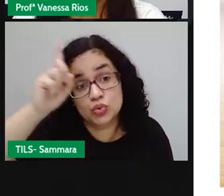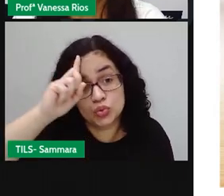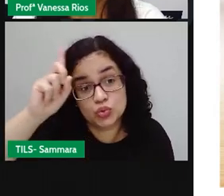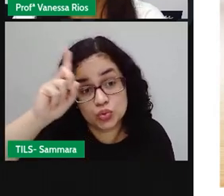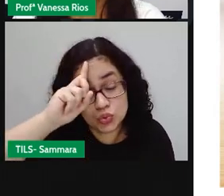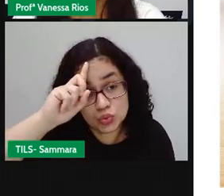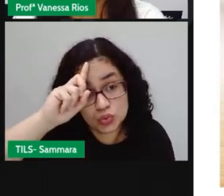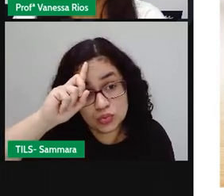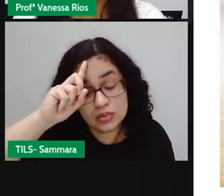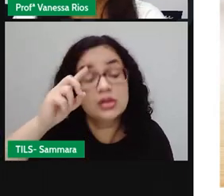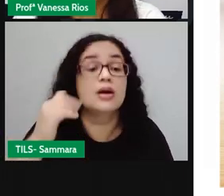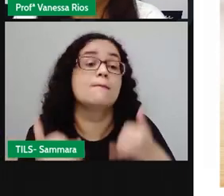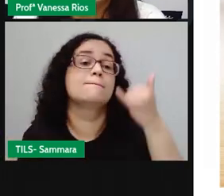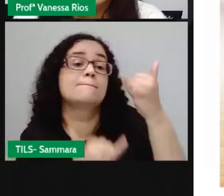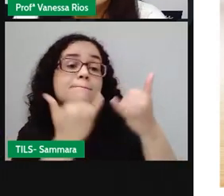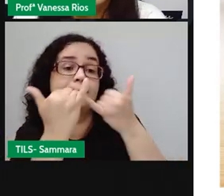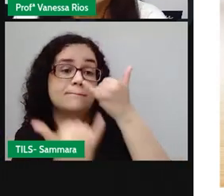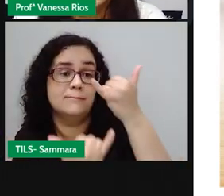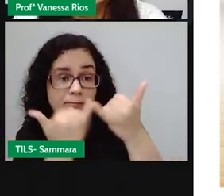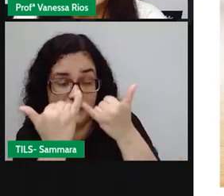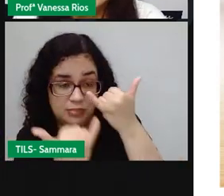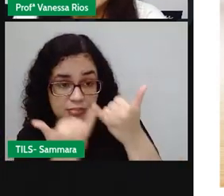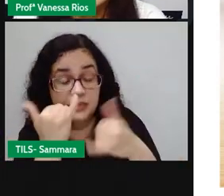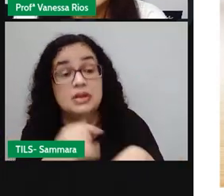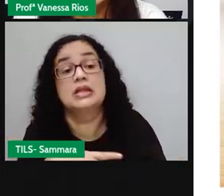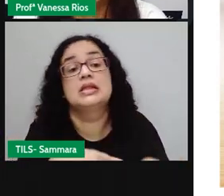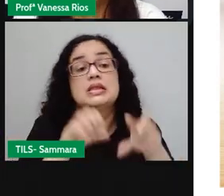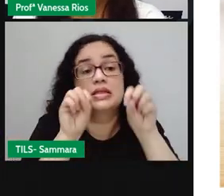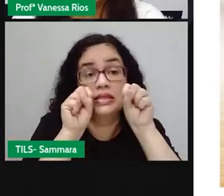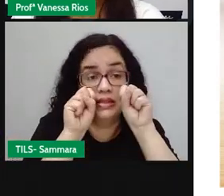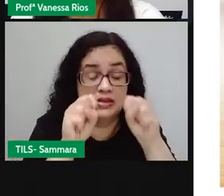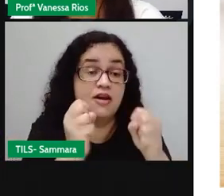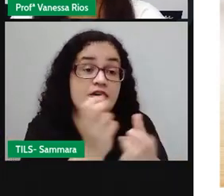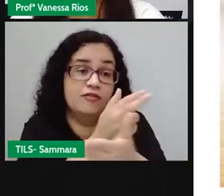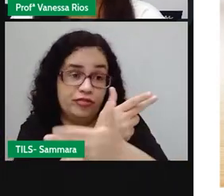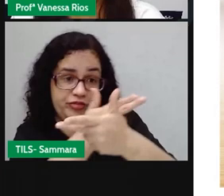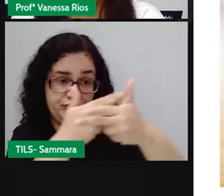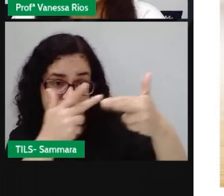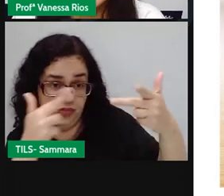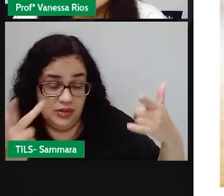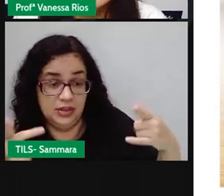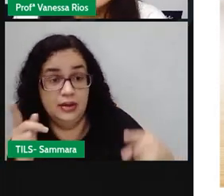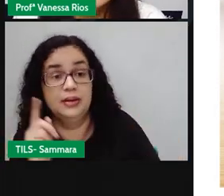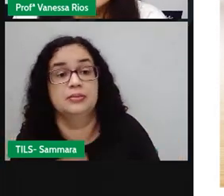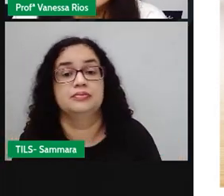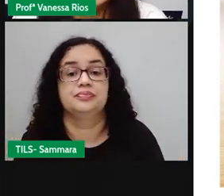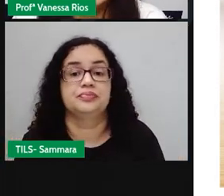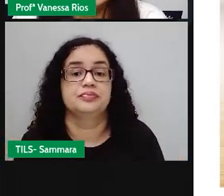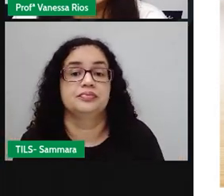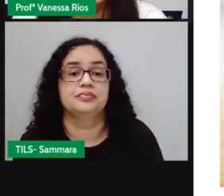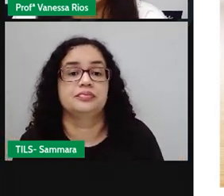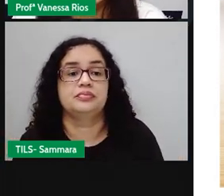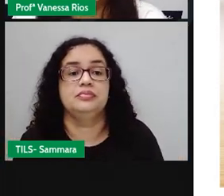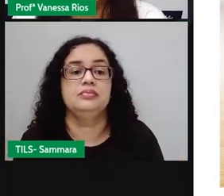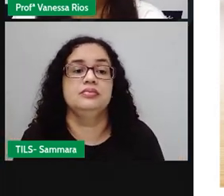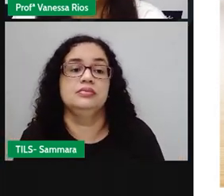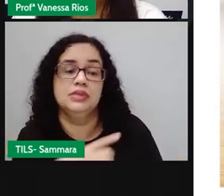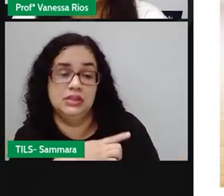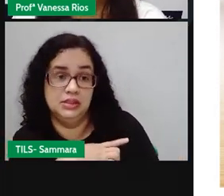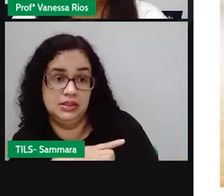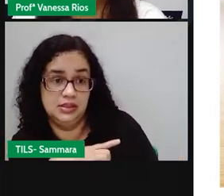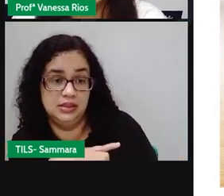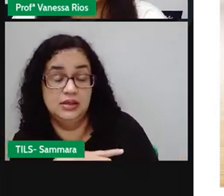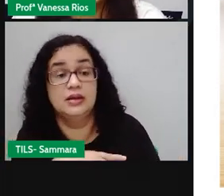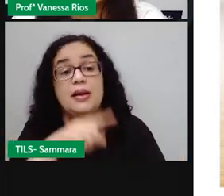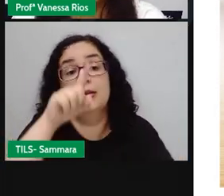e quanto também os brinquedos possuem essa variedade de materiais. Então, assim,